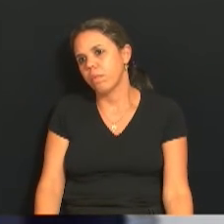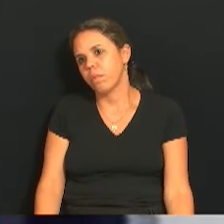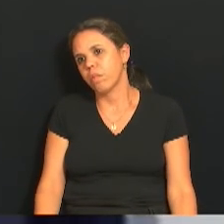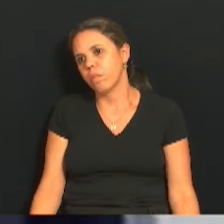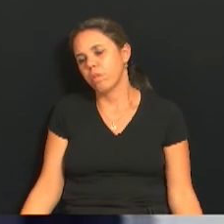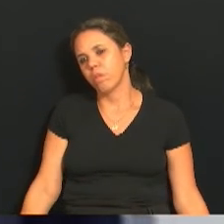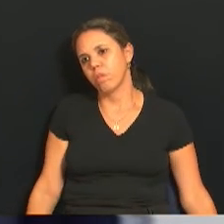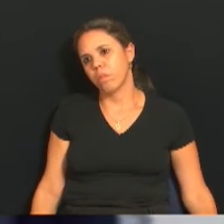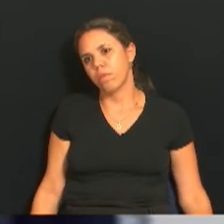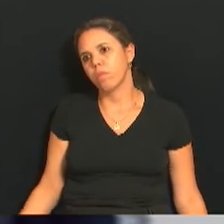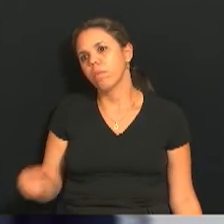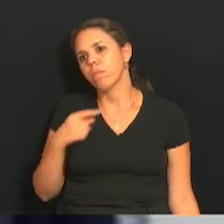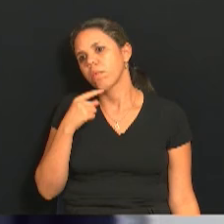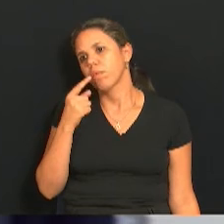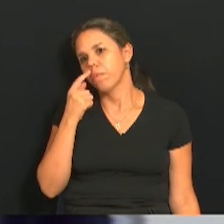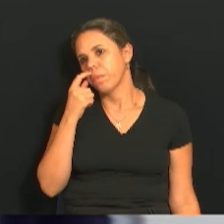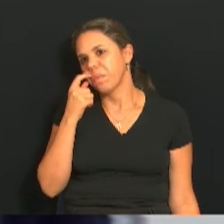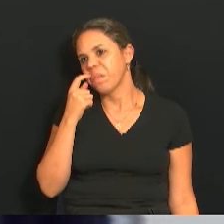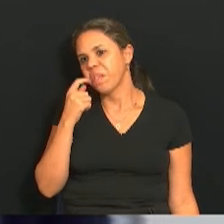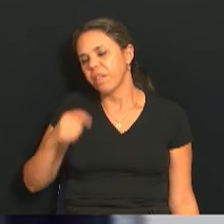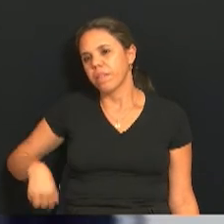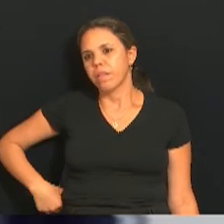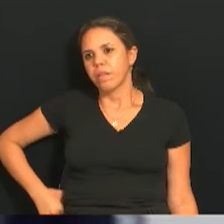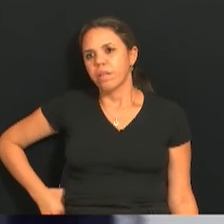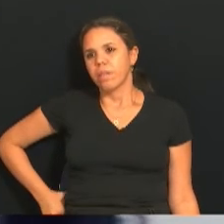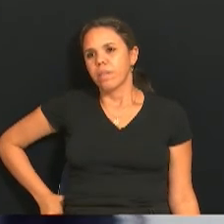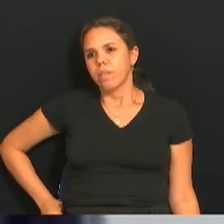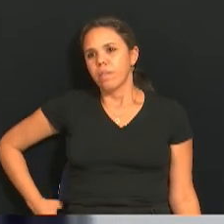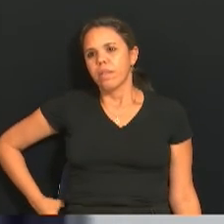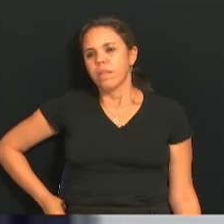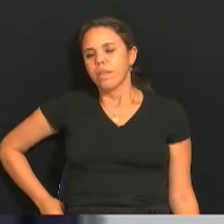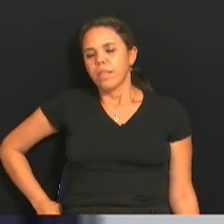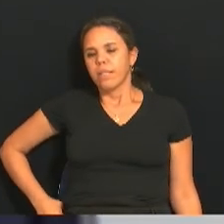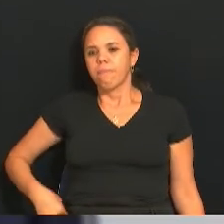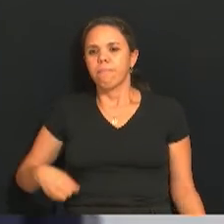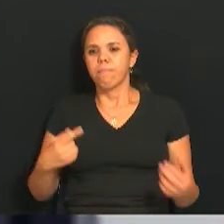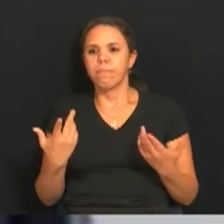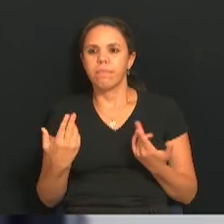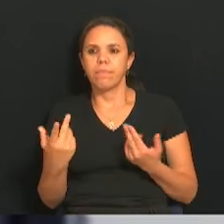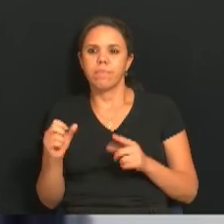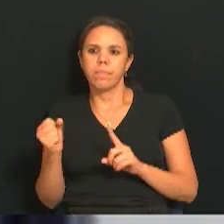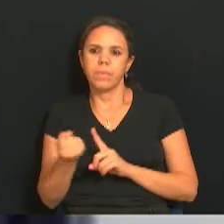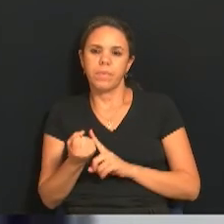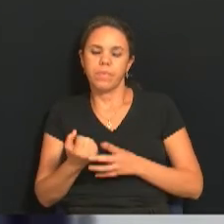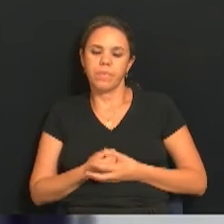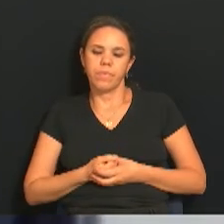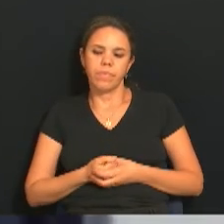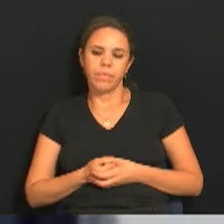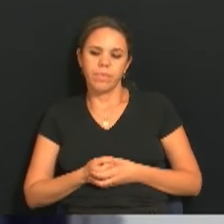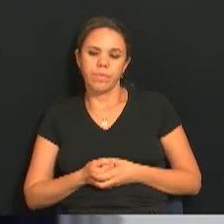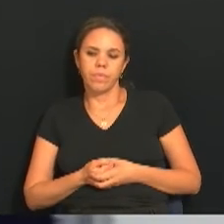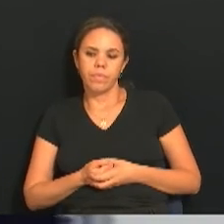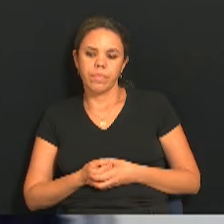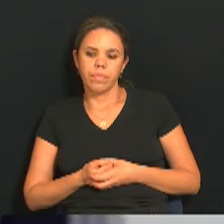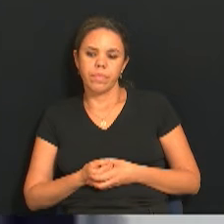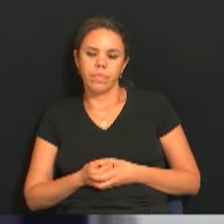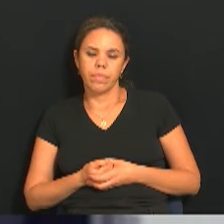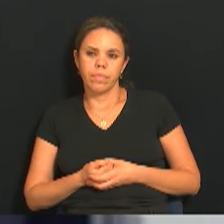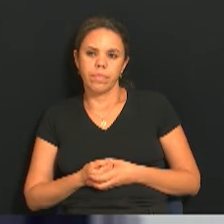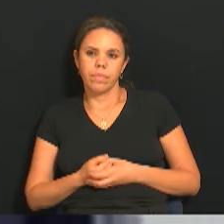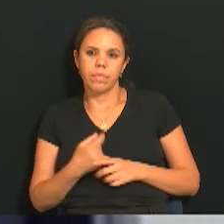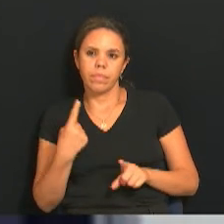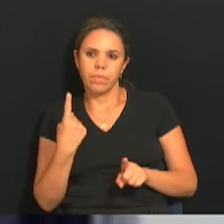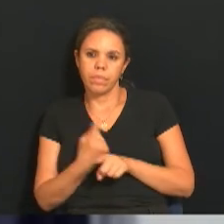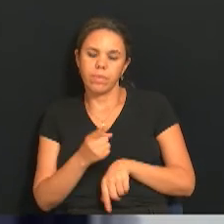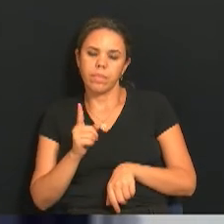Tenho dúvida, né? Enfim, da mesma forma, da parte da ciência social. Não duvido que eles encontrem